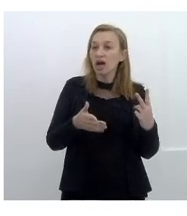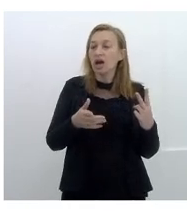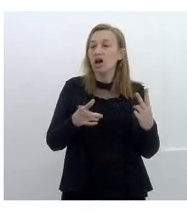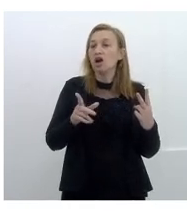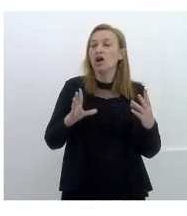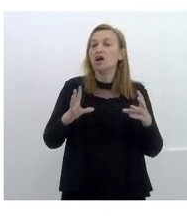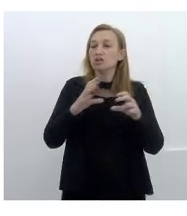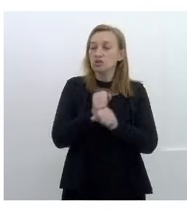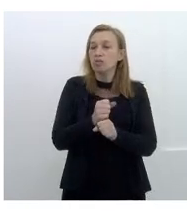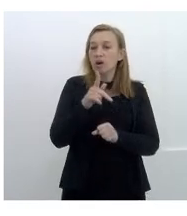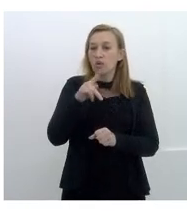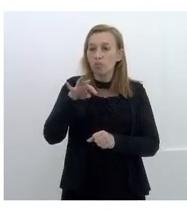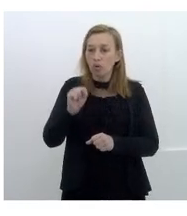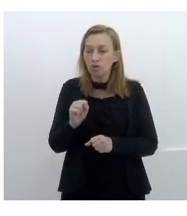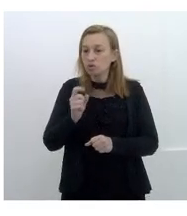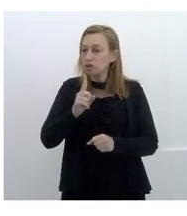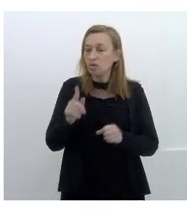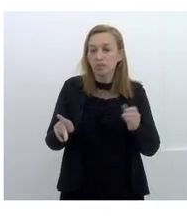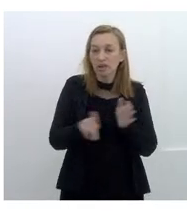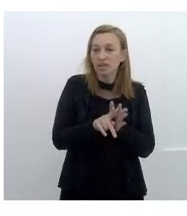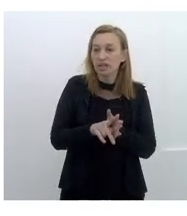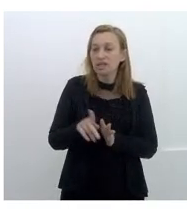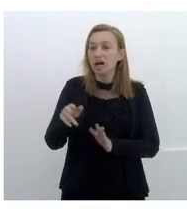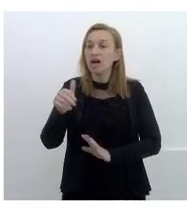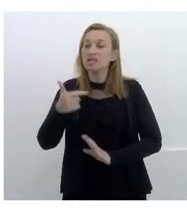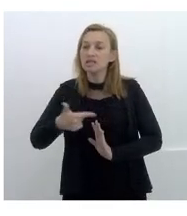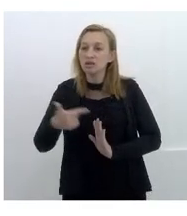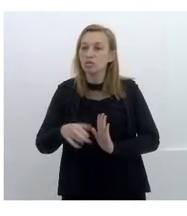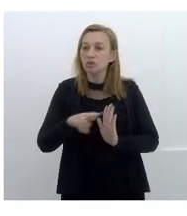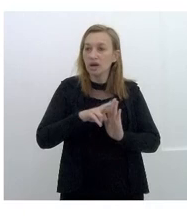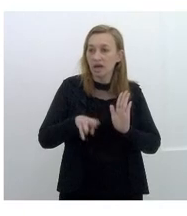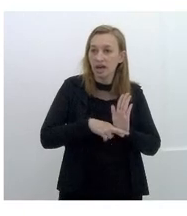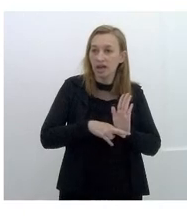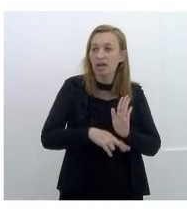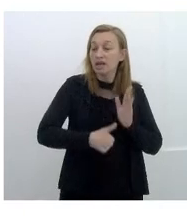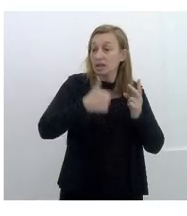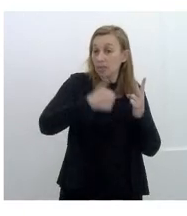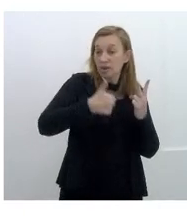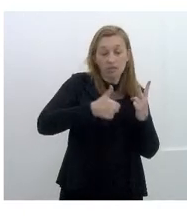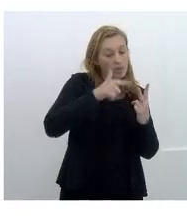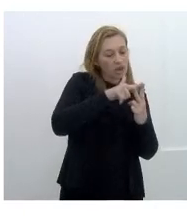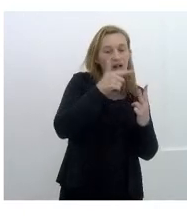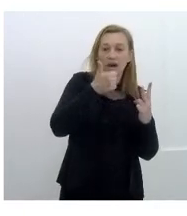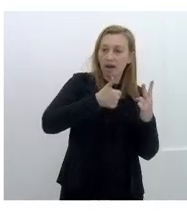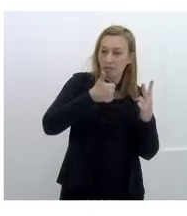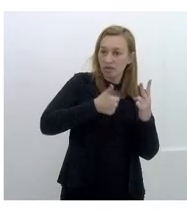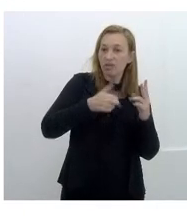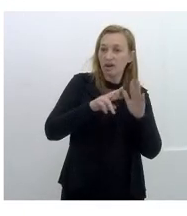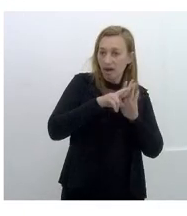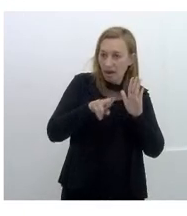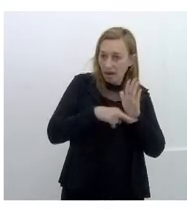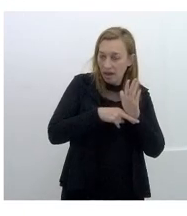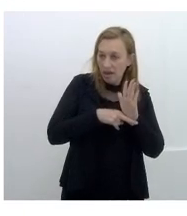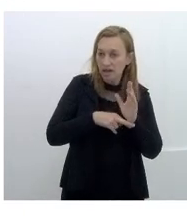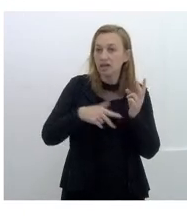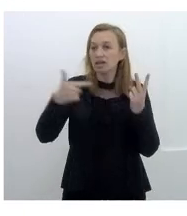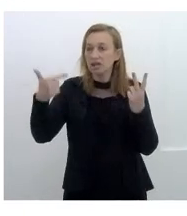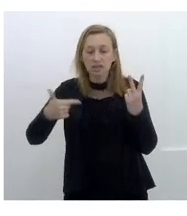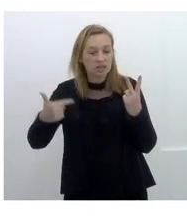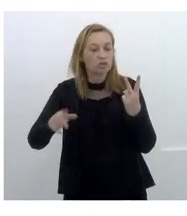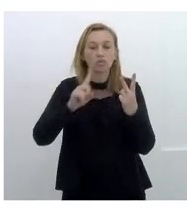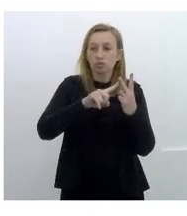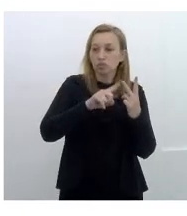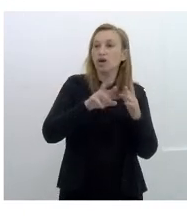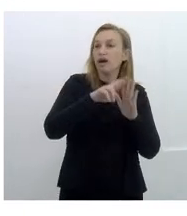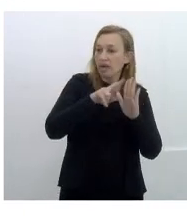que tu não tá na segunda regra se você tingir a idade da segunda regra e quiser sair por aquela que completar 100